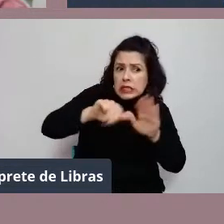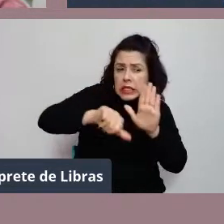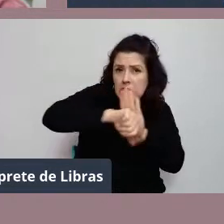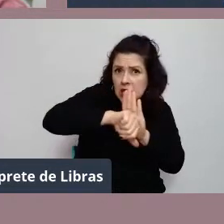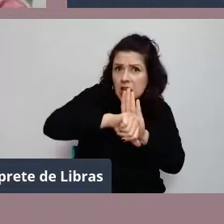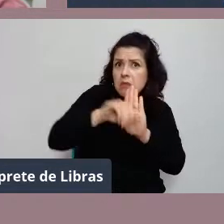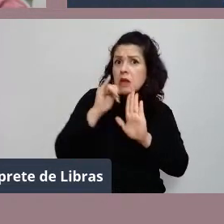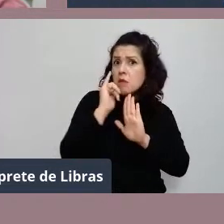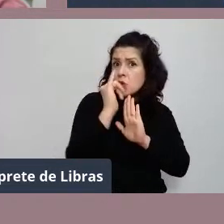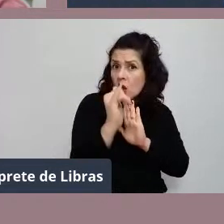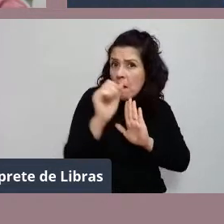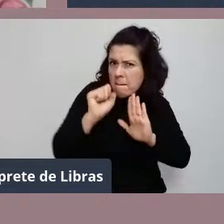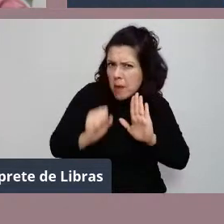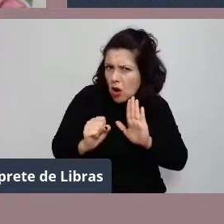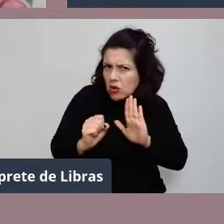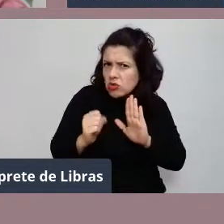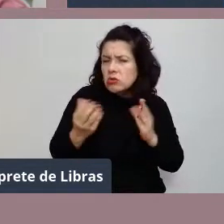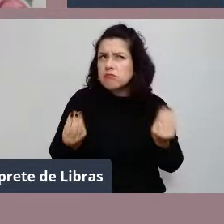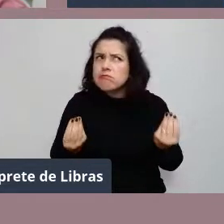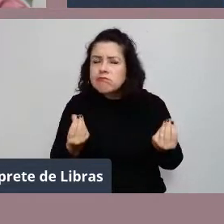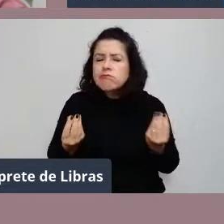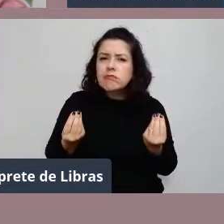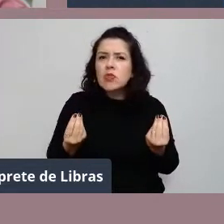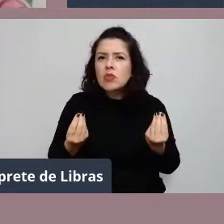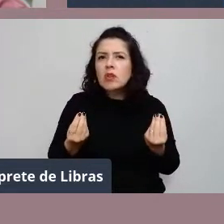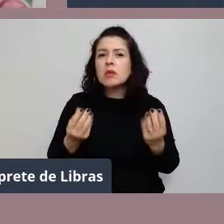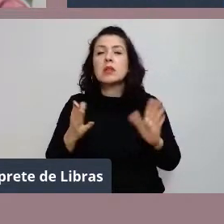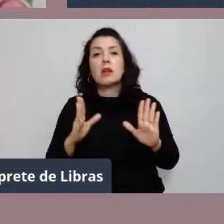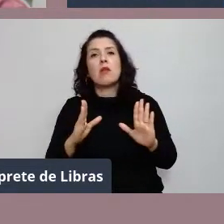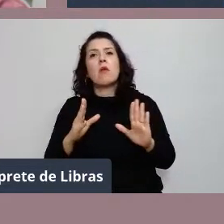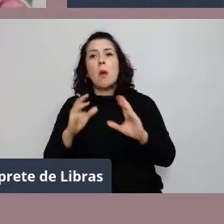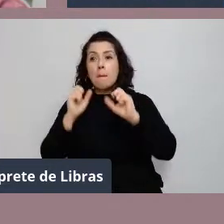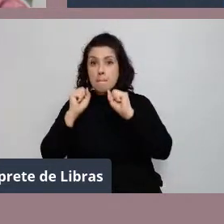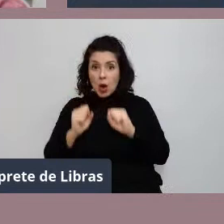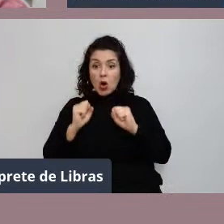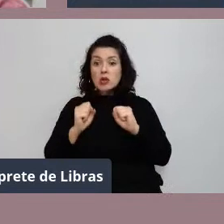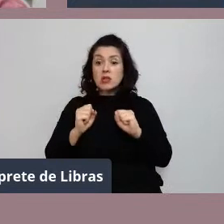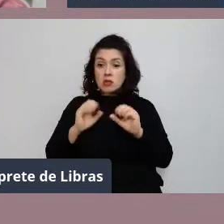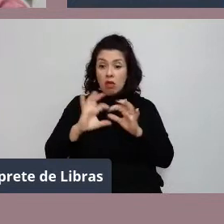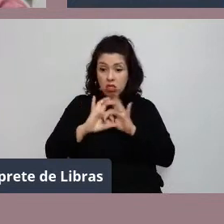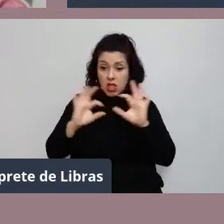narrar a história dessa mulher, né, e aí esse posso em vários sentidos,